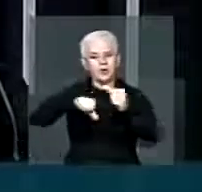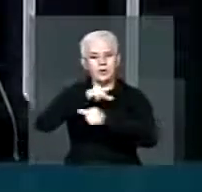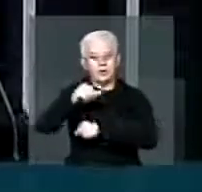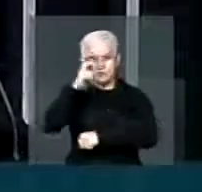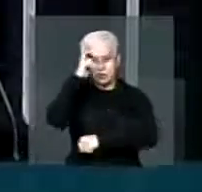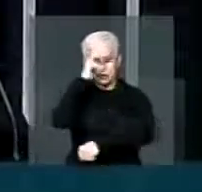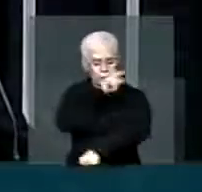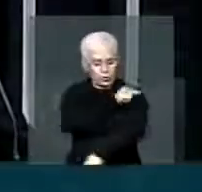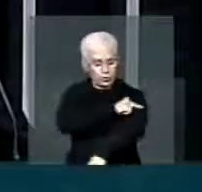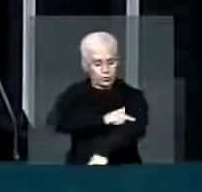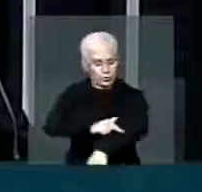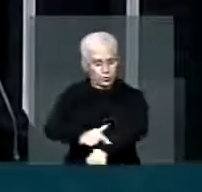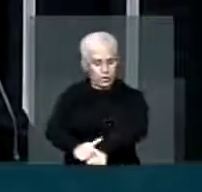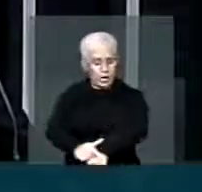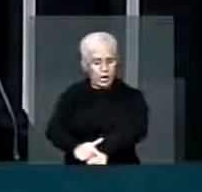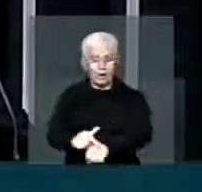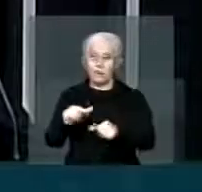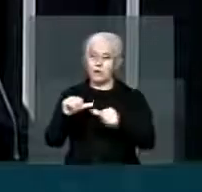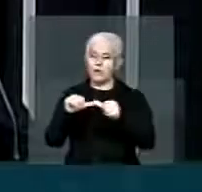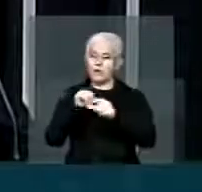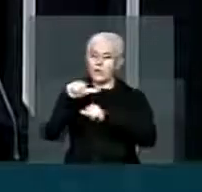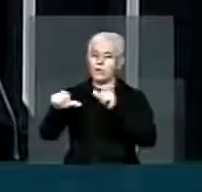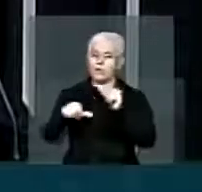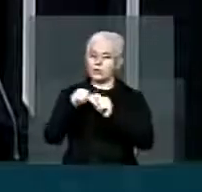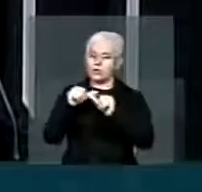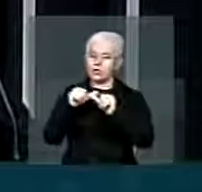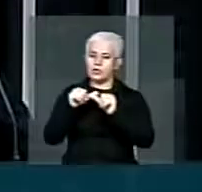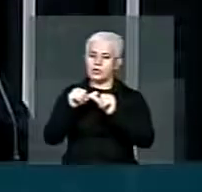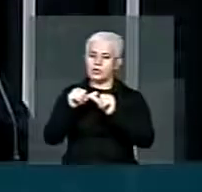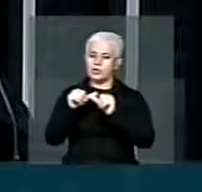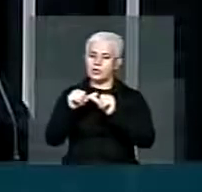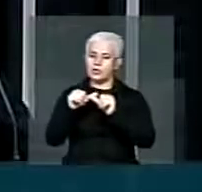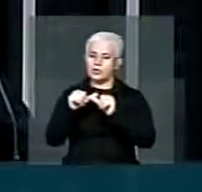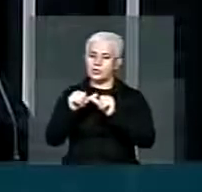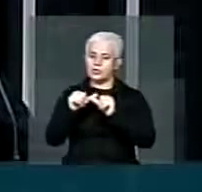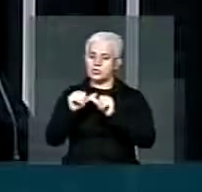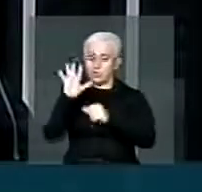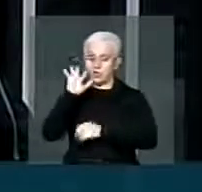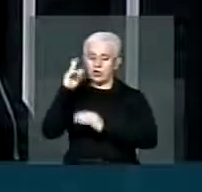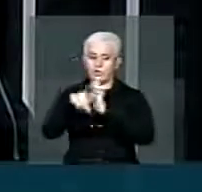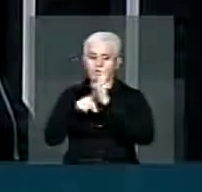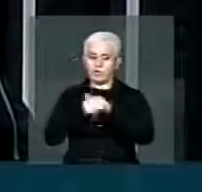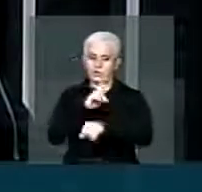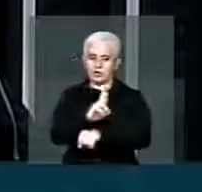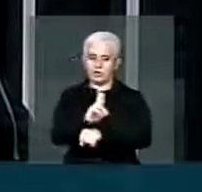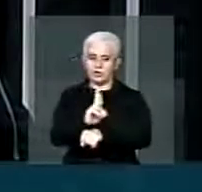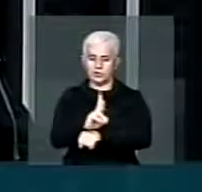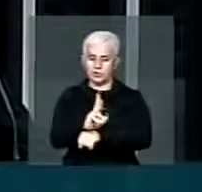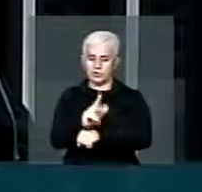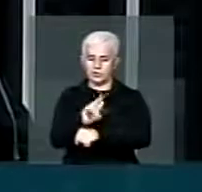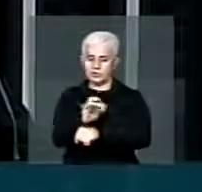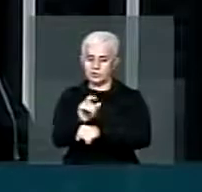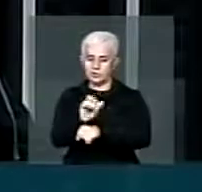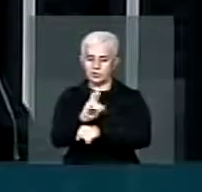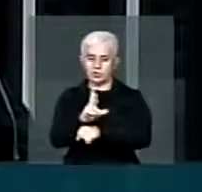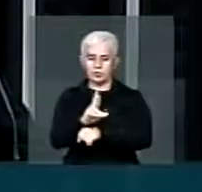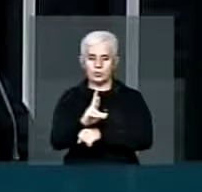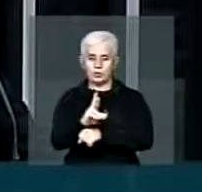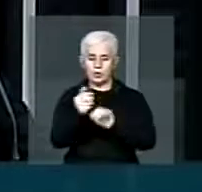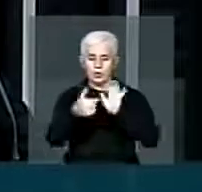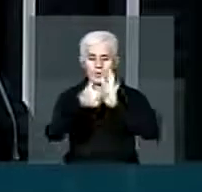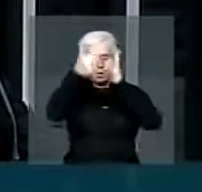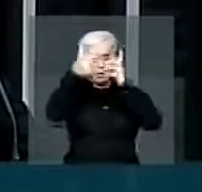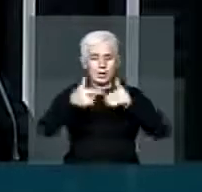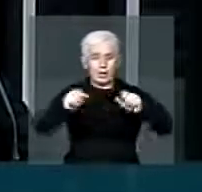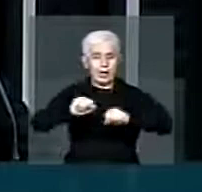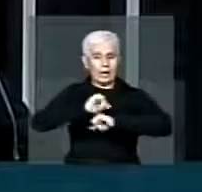cultural, de mudança de conduta por parte dos gestores. Ela define com clareza